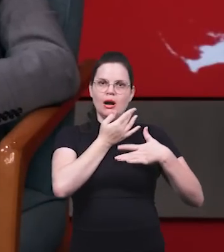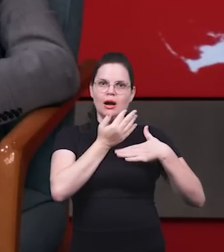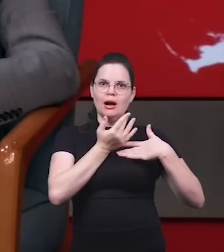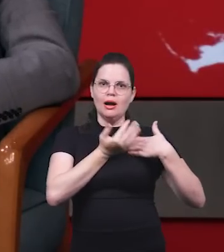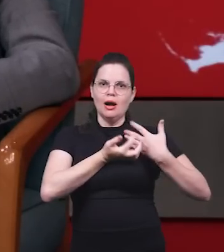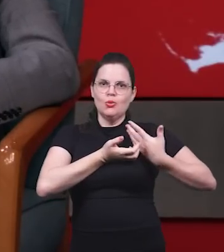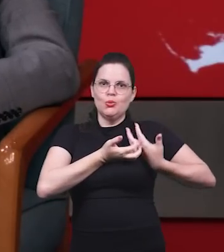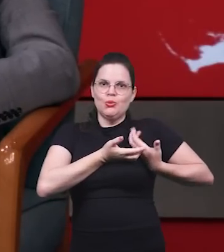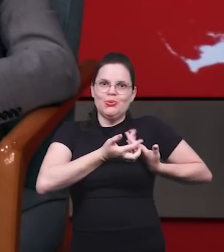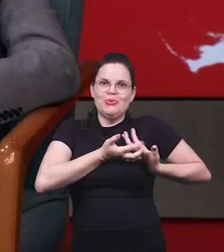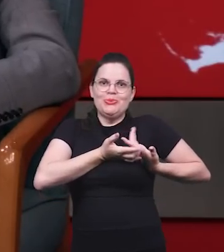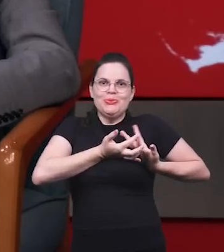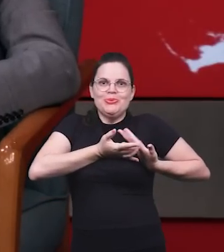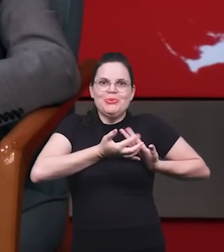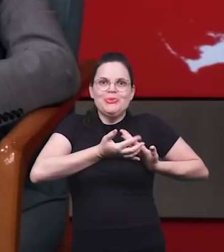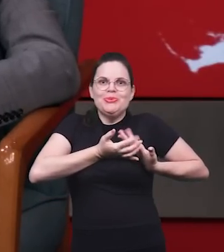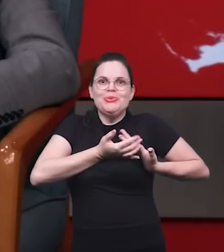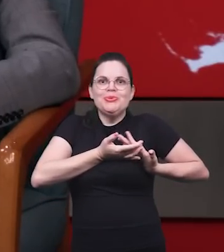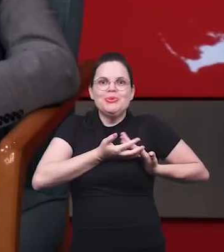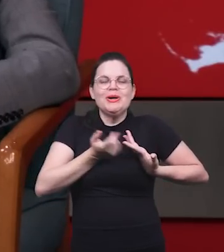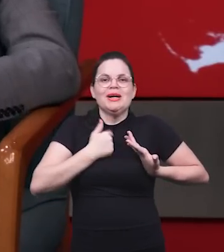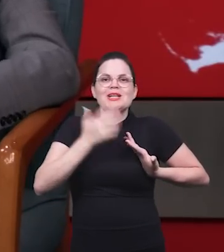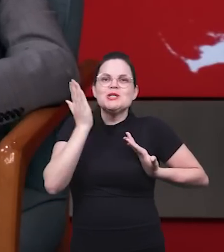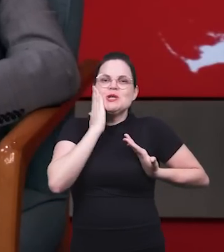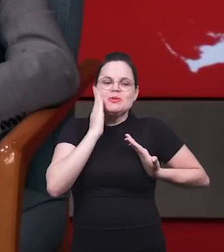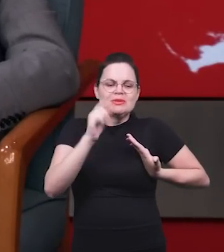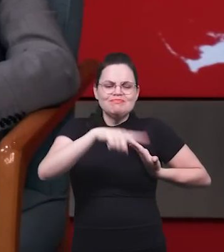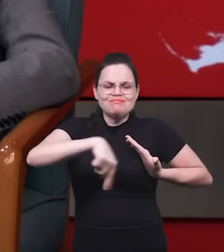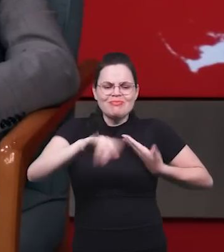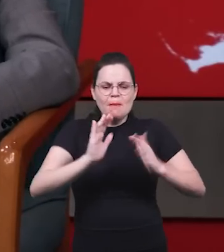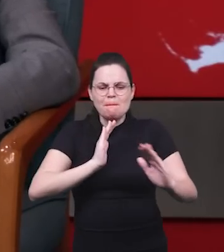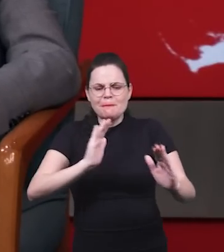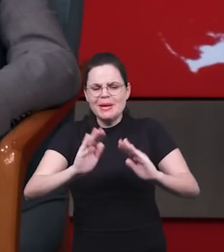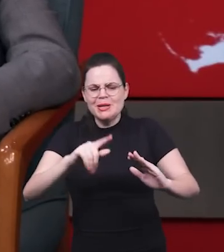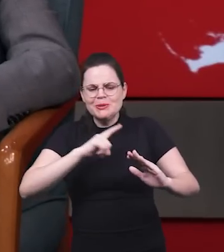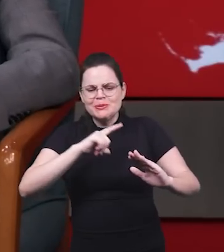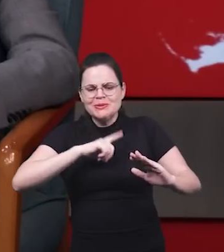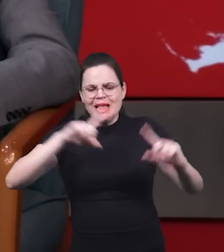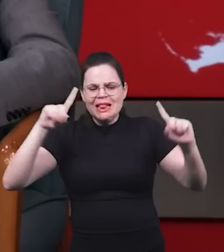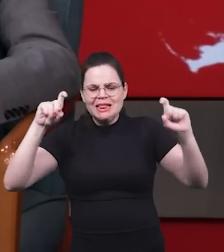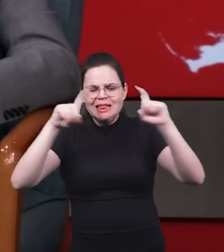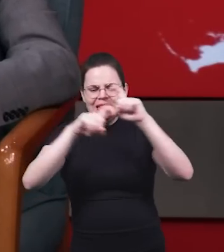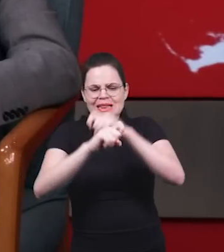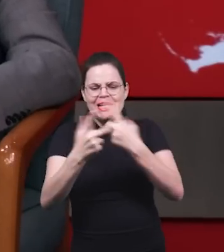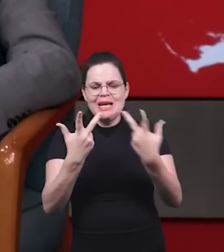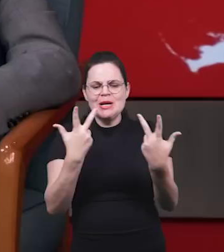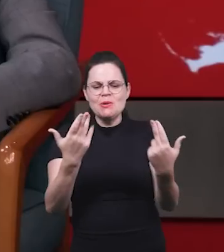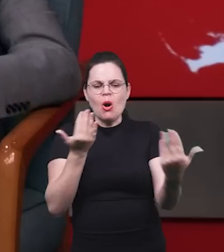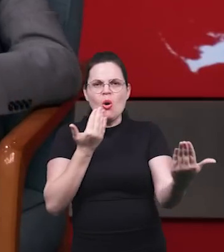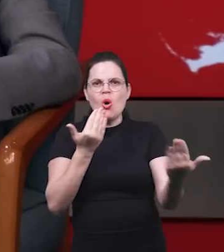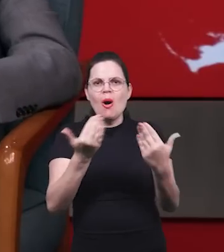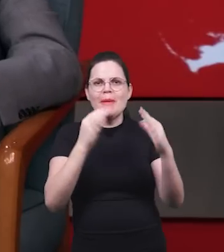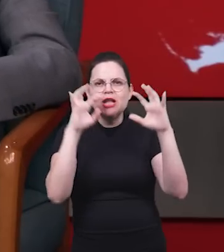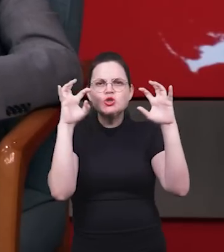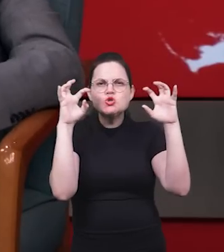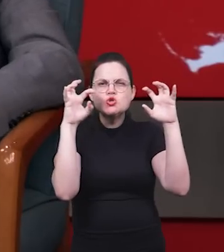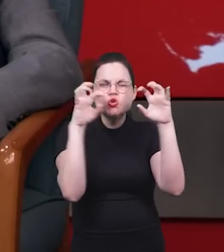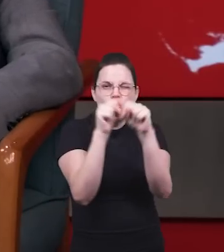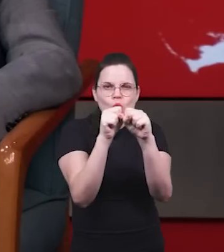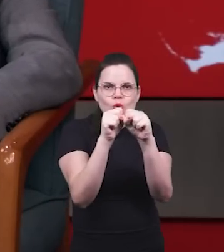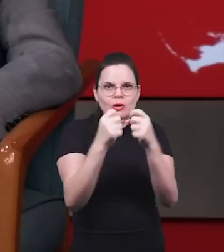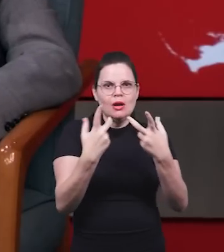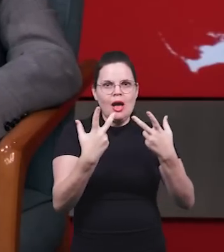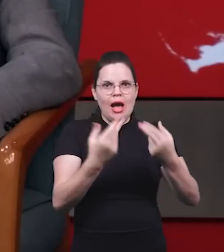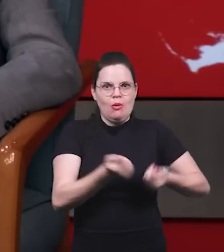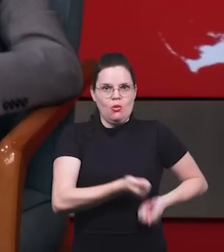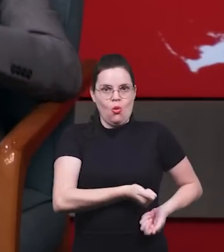momento onde a igreja fiel e verdadeira, ela sobrevive. Por quê? Porque ela é batizada com o Espírito